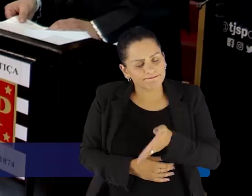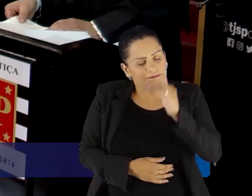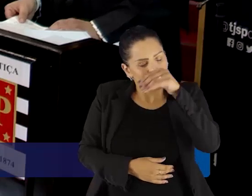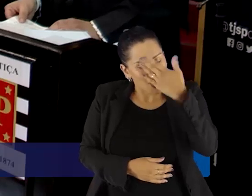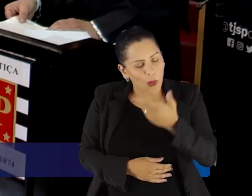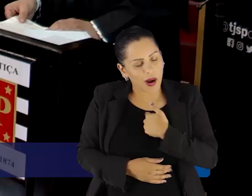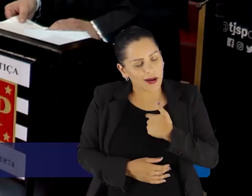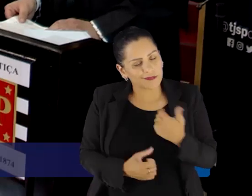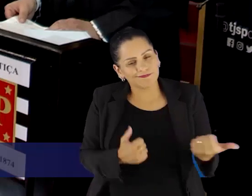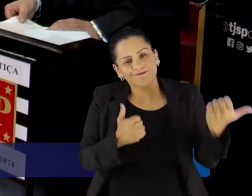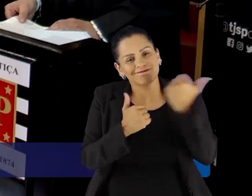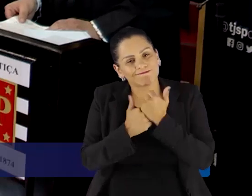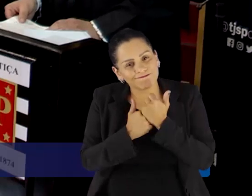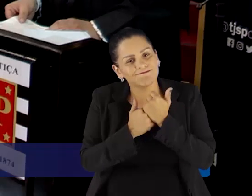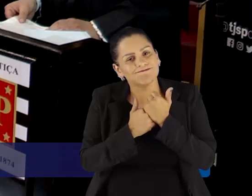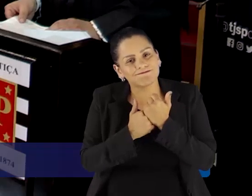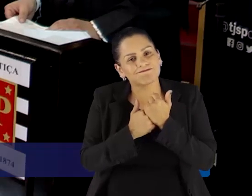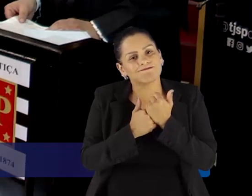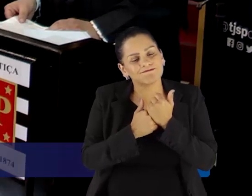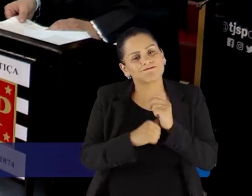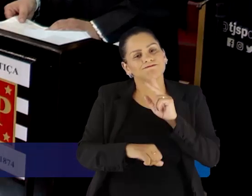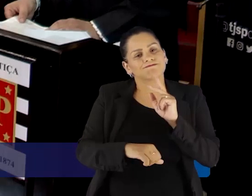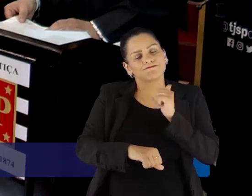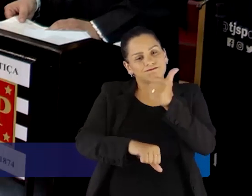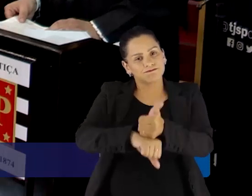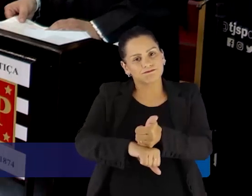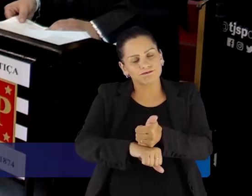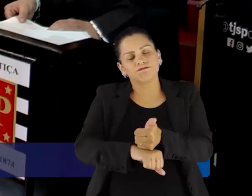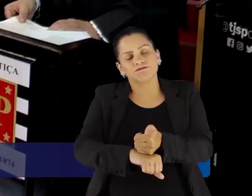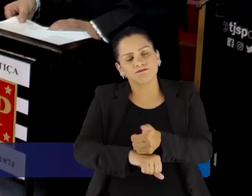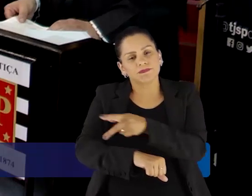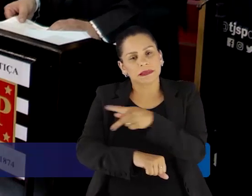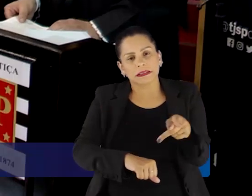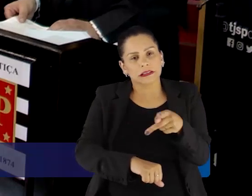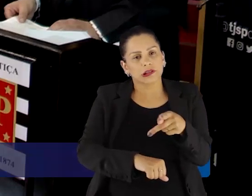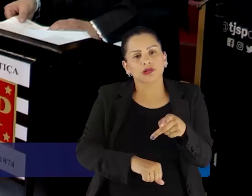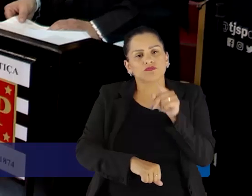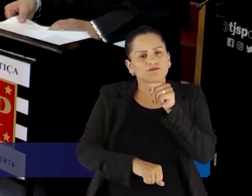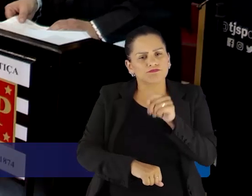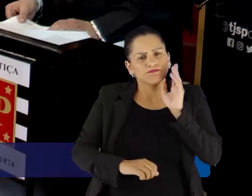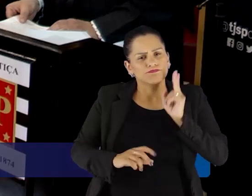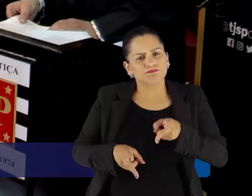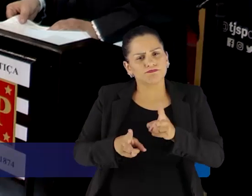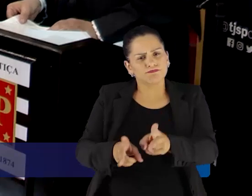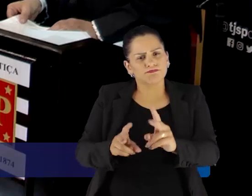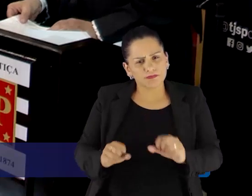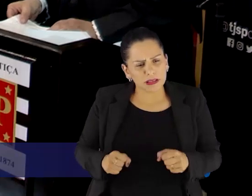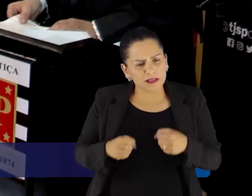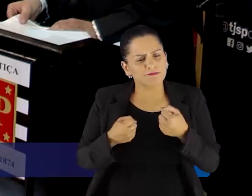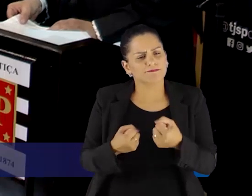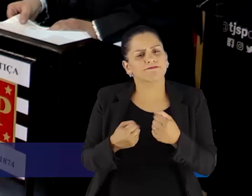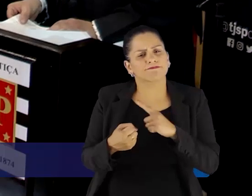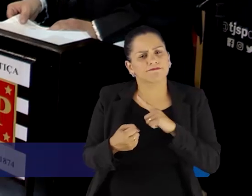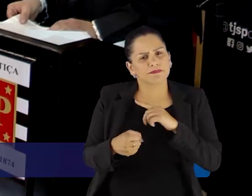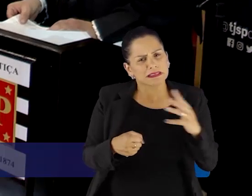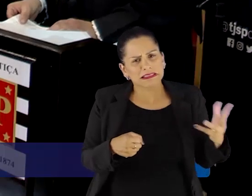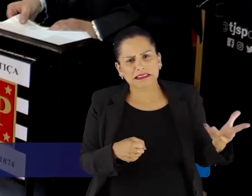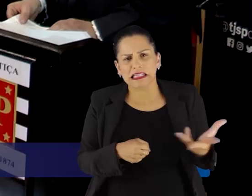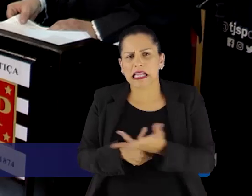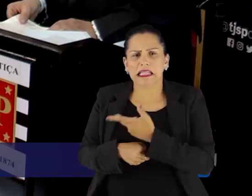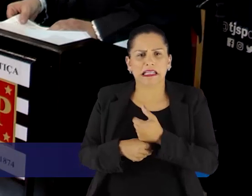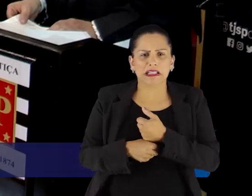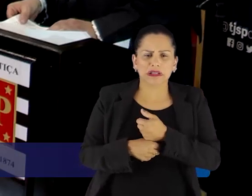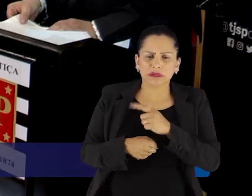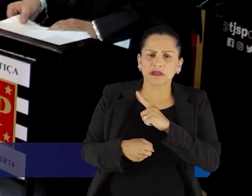tem a honra de substituir nesta corte de justiça que com notável dedicação e reconhecido talento de digio as